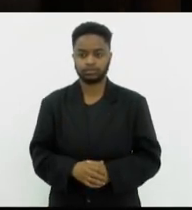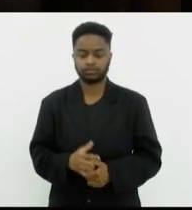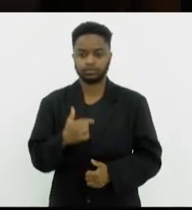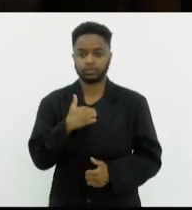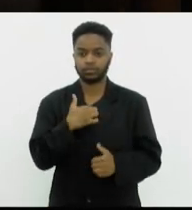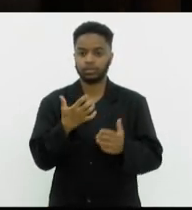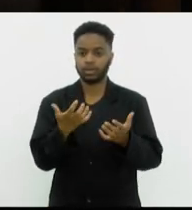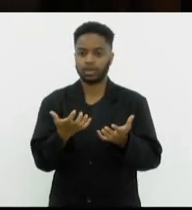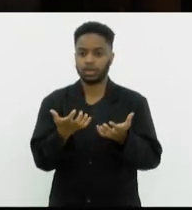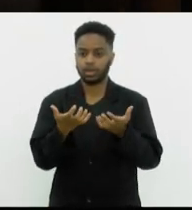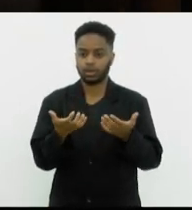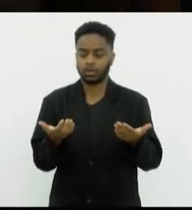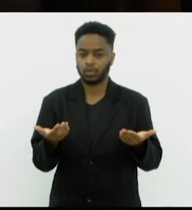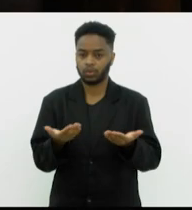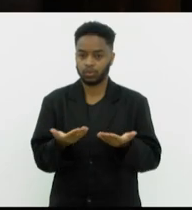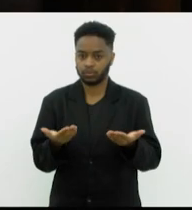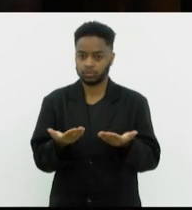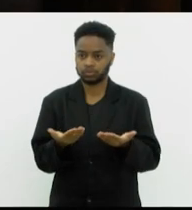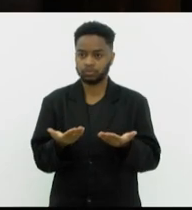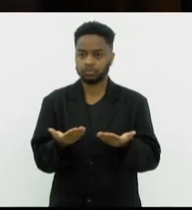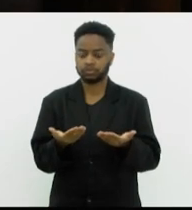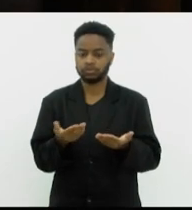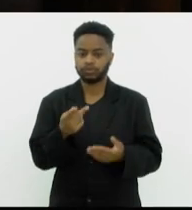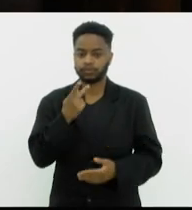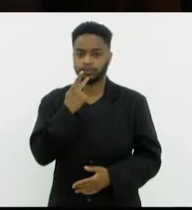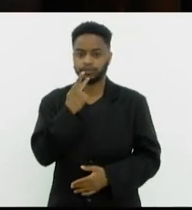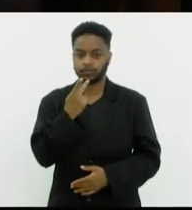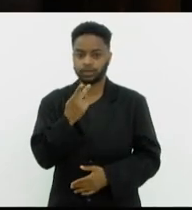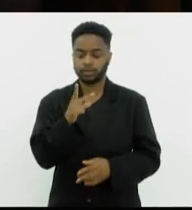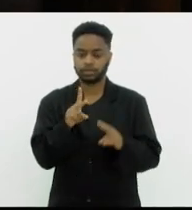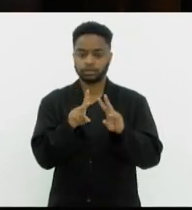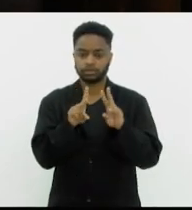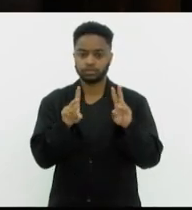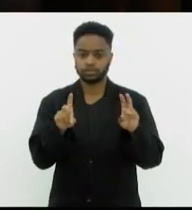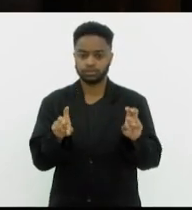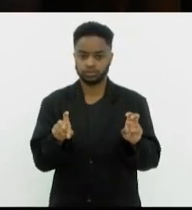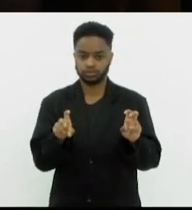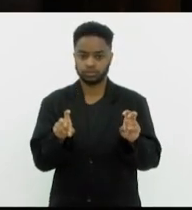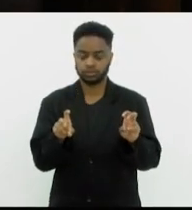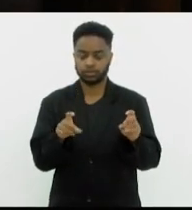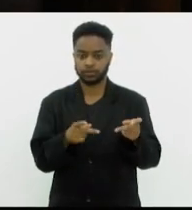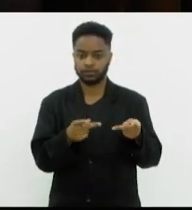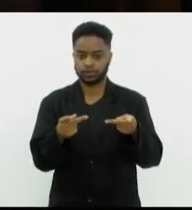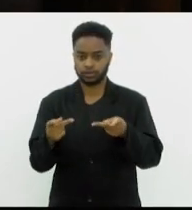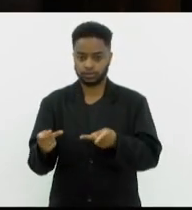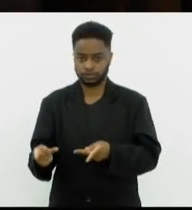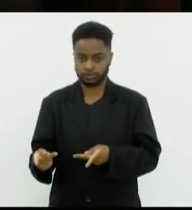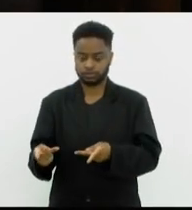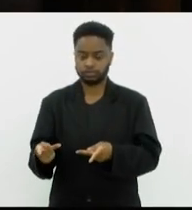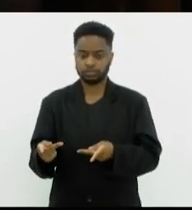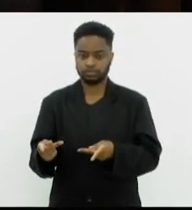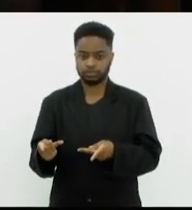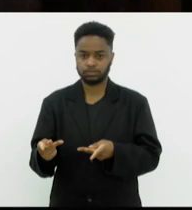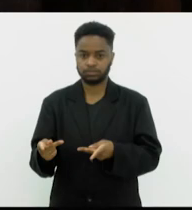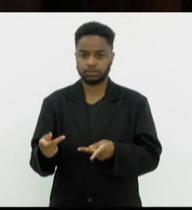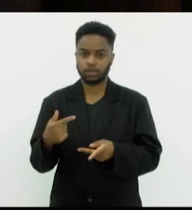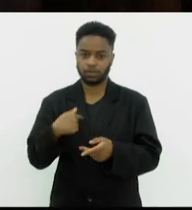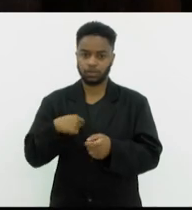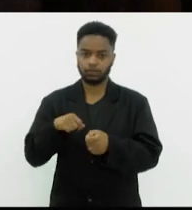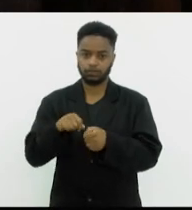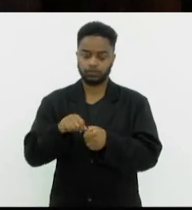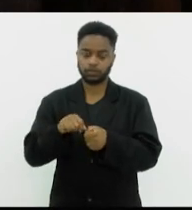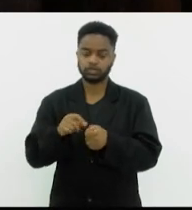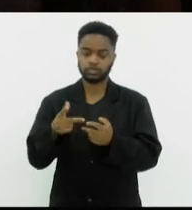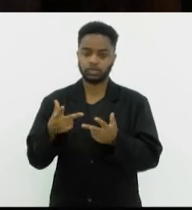Queria hoje falar, presidente, sobre uma visita que eu fiz recentemente, como eu tenho feito